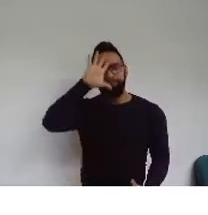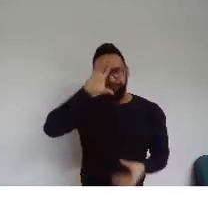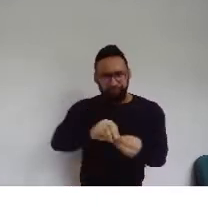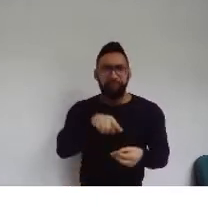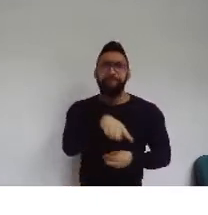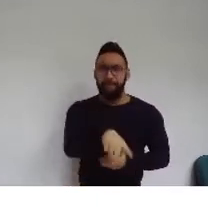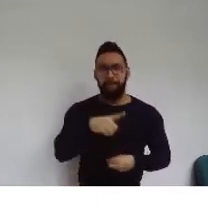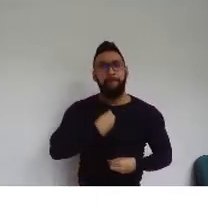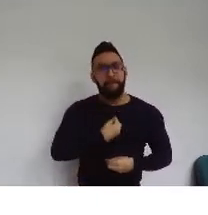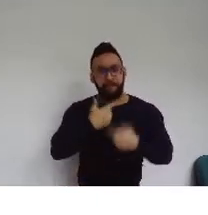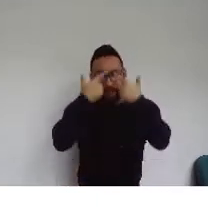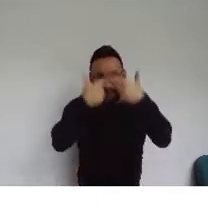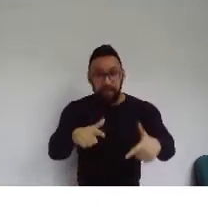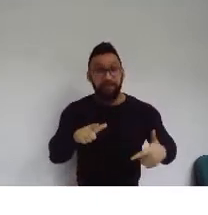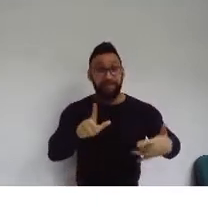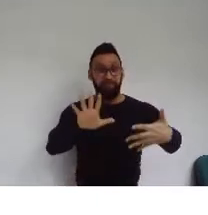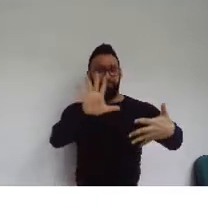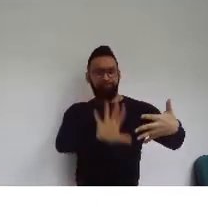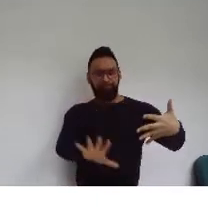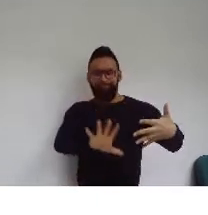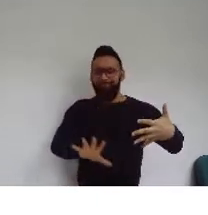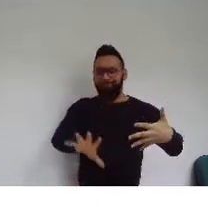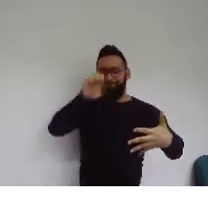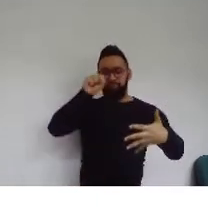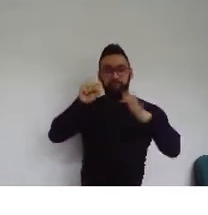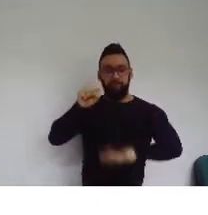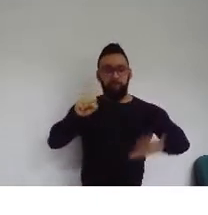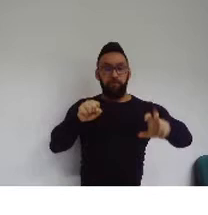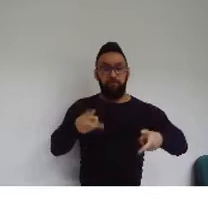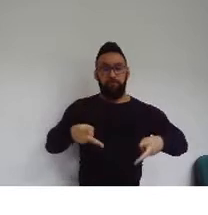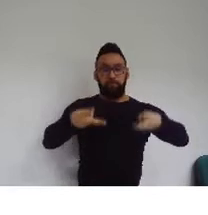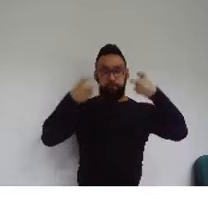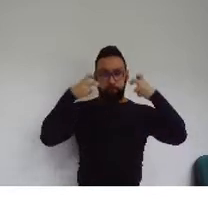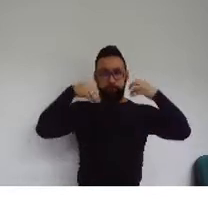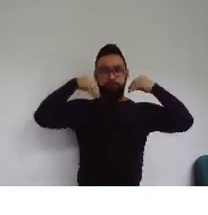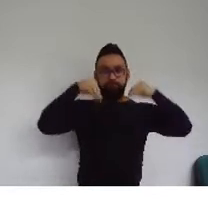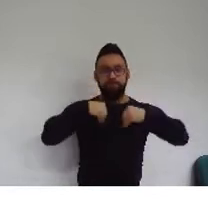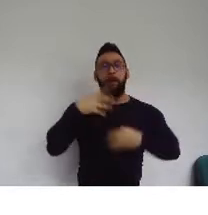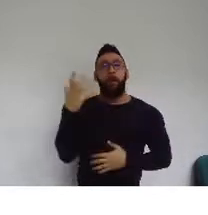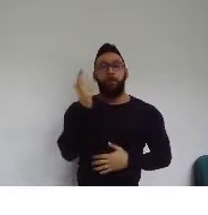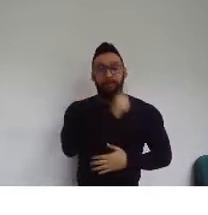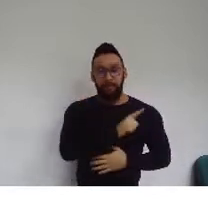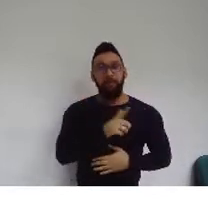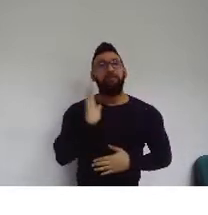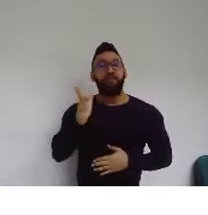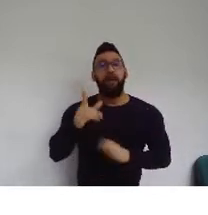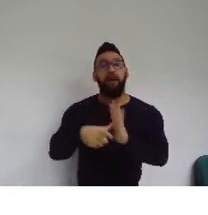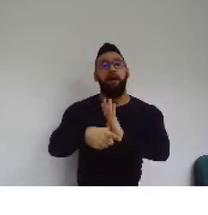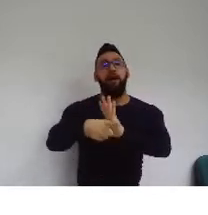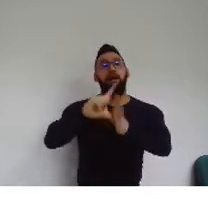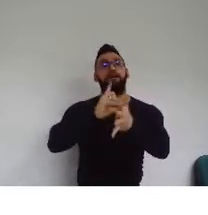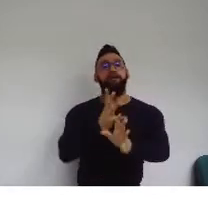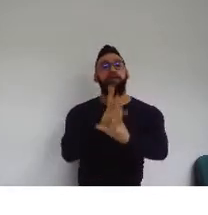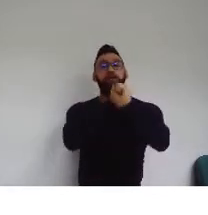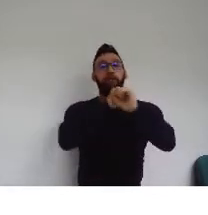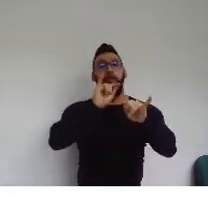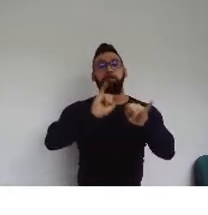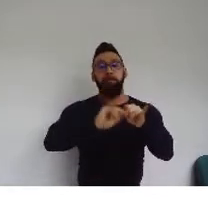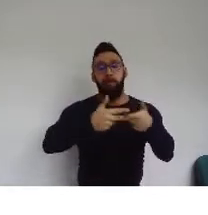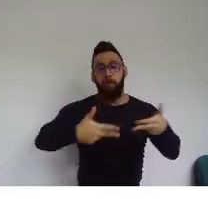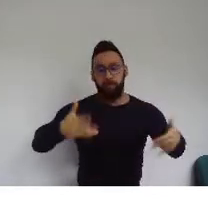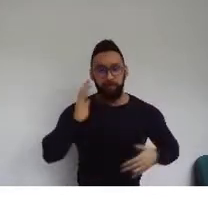uma constelação de signos que apontam para discursos referentes a práticas sexuais que ali tiveram lugar.